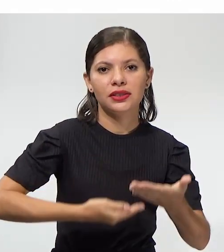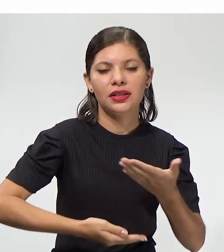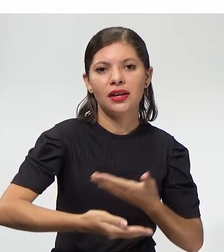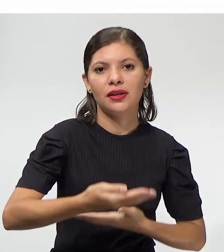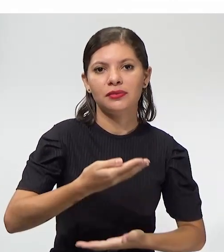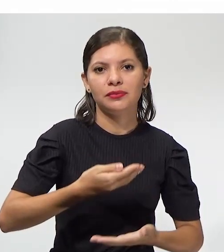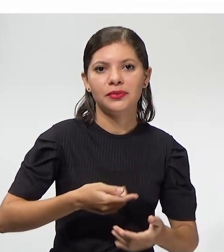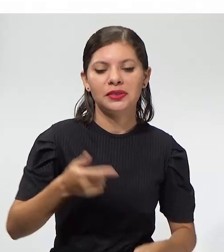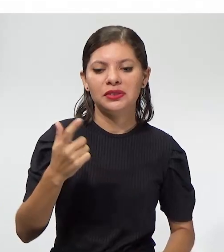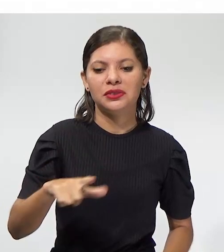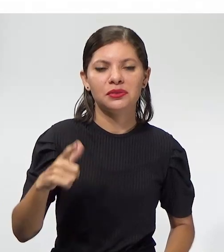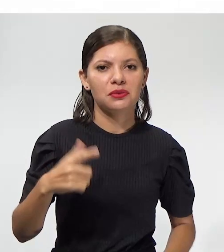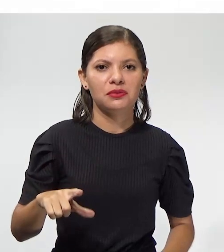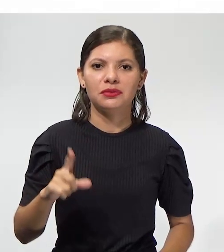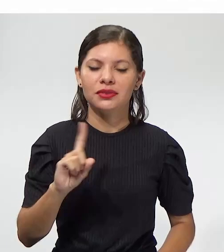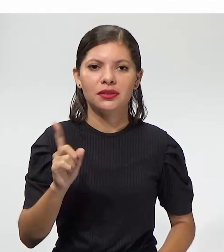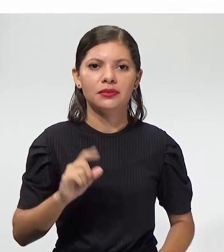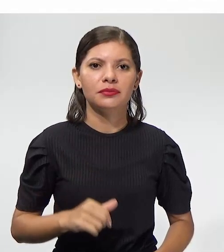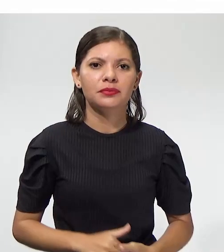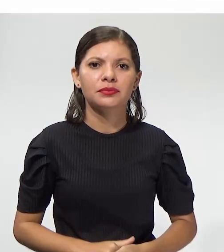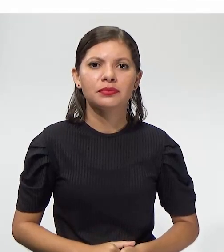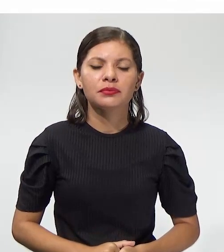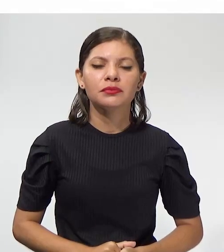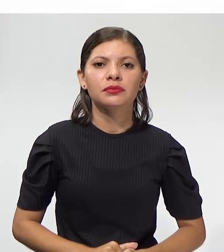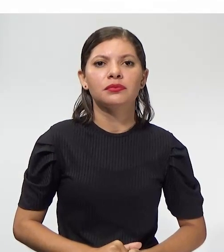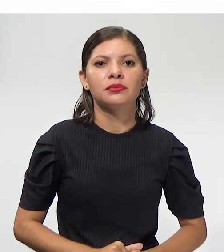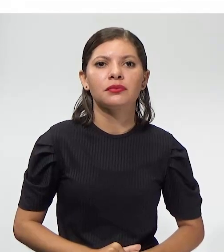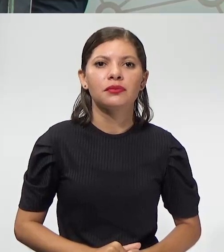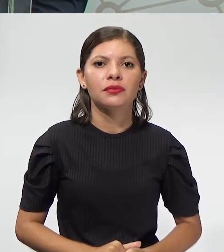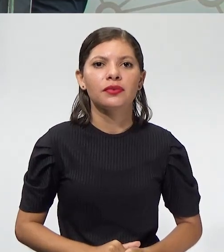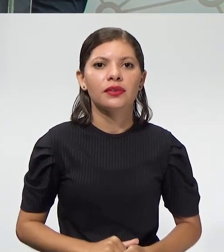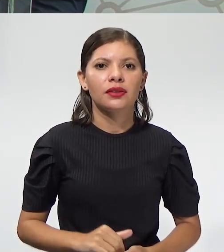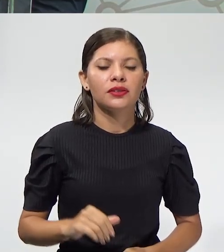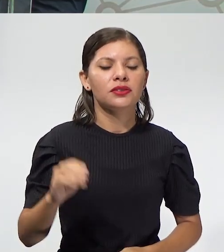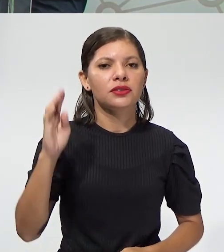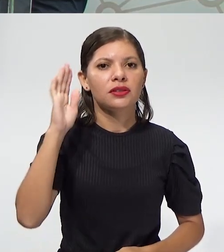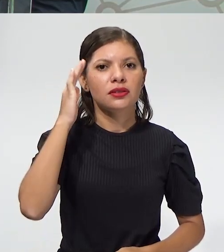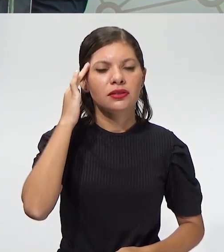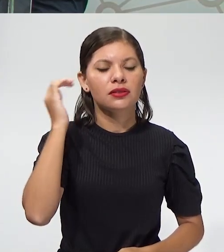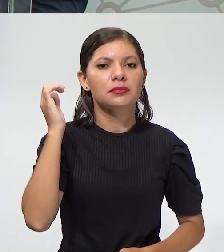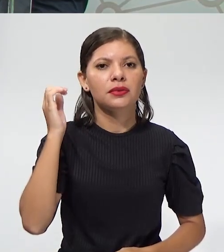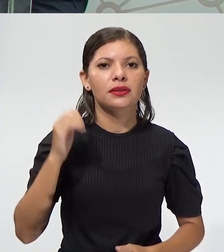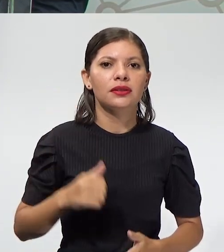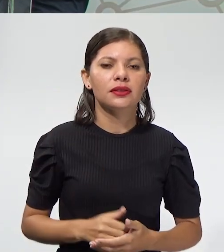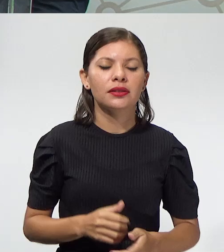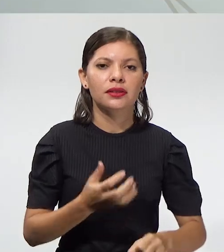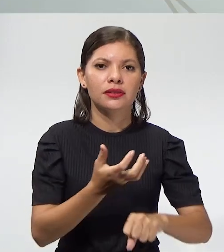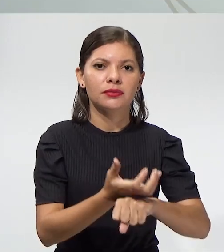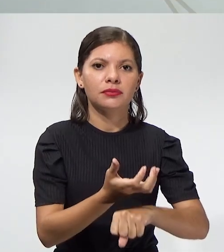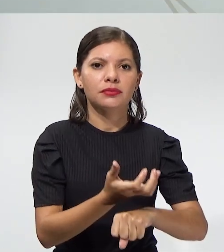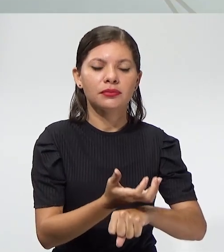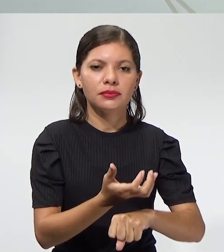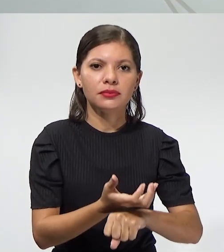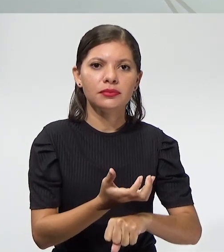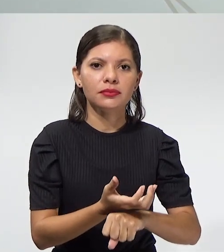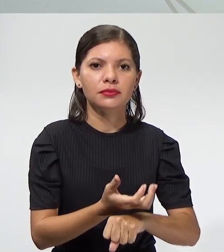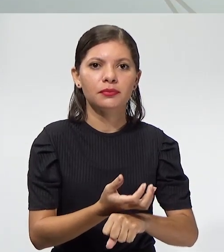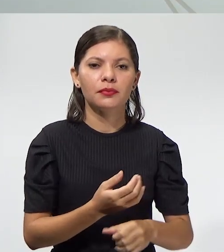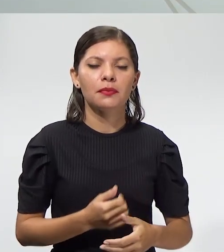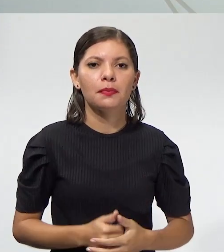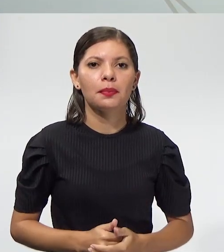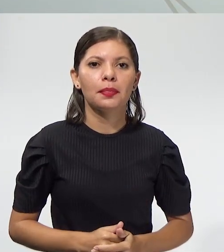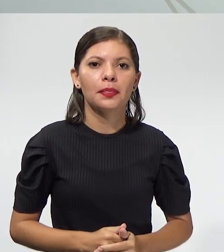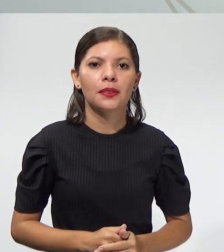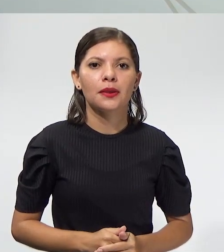replicar. Aqui, nessa citação da Ivani Fazenda, a gente já entende que a interdisciplinaridade, ela